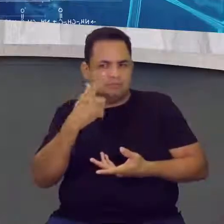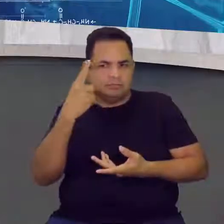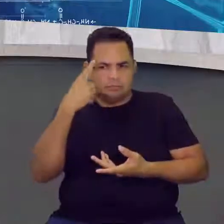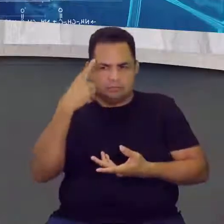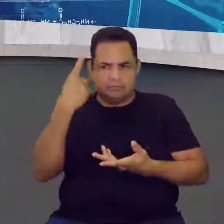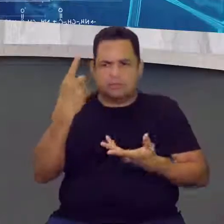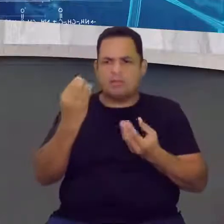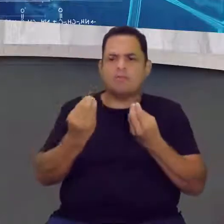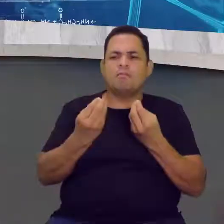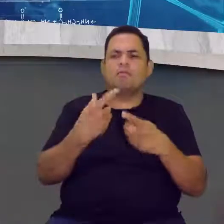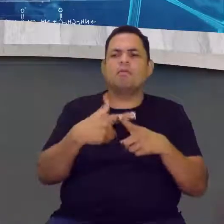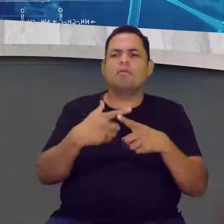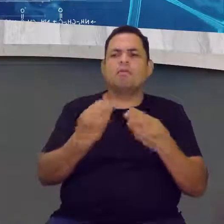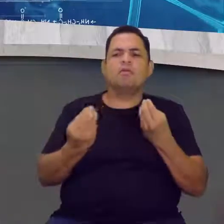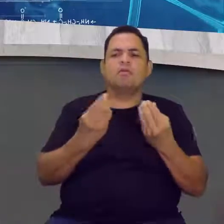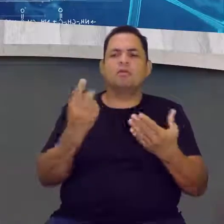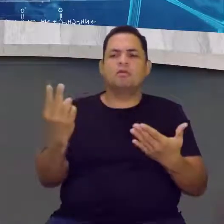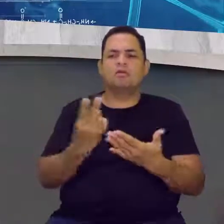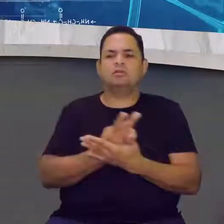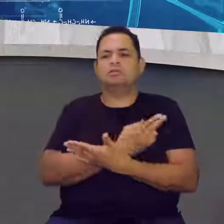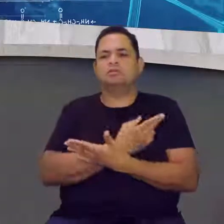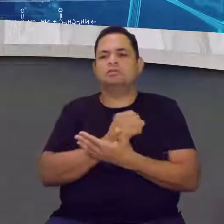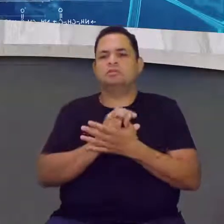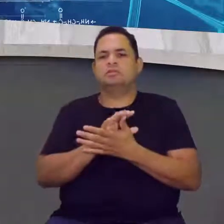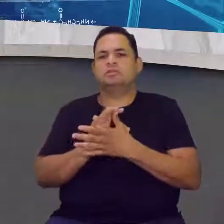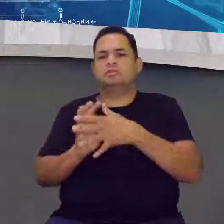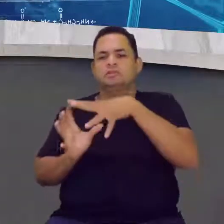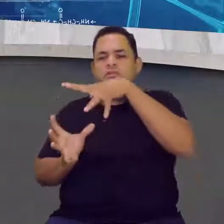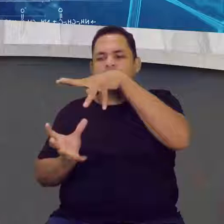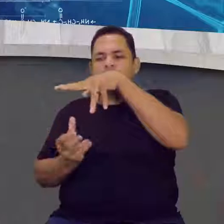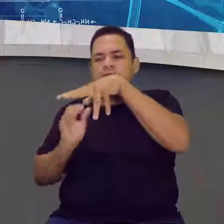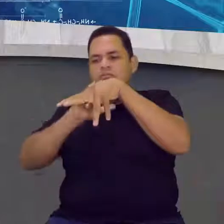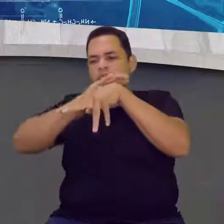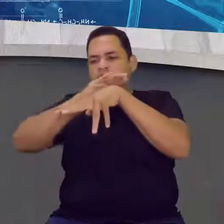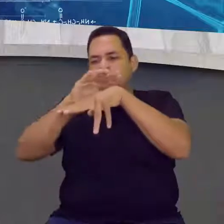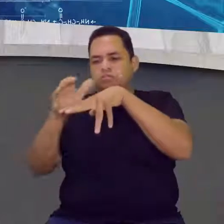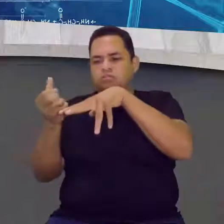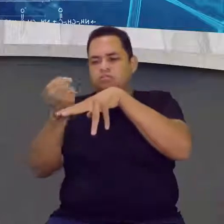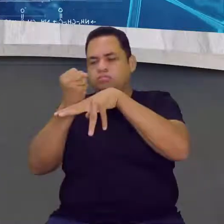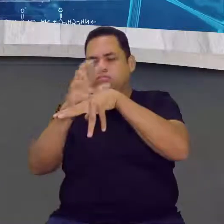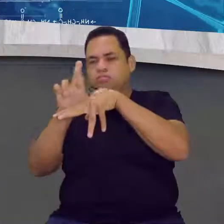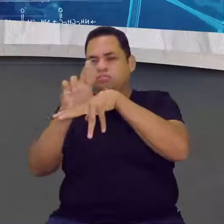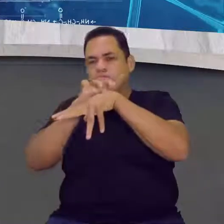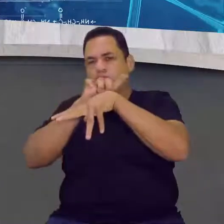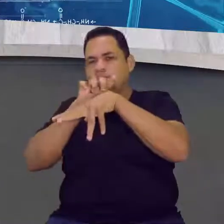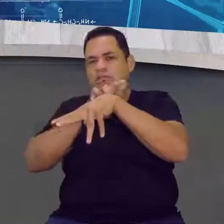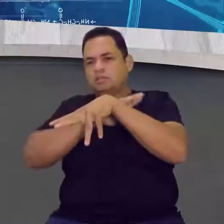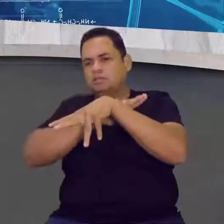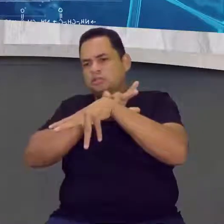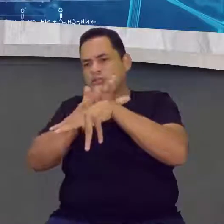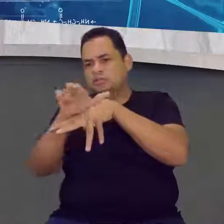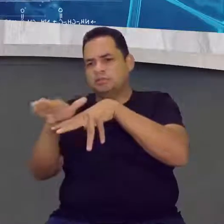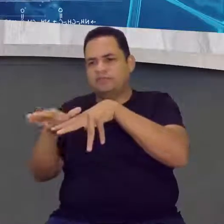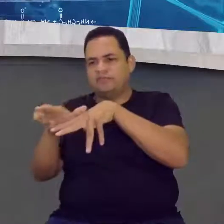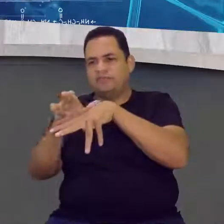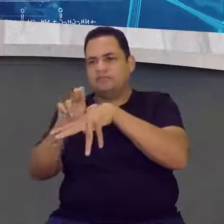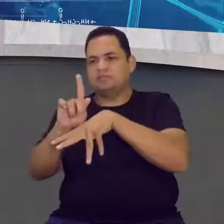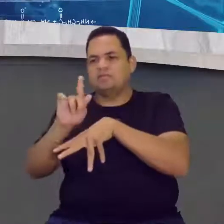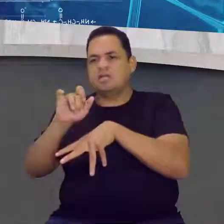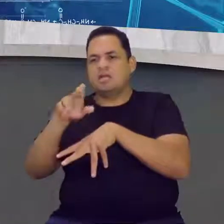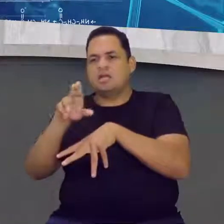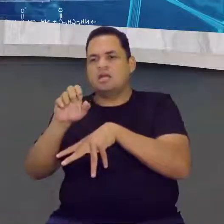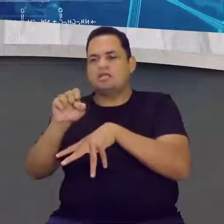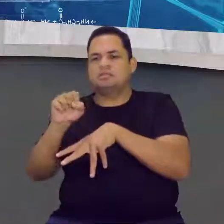Porque como é que acontece? A atmosfera terrestre, ela é composta por vários gases. A